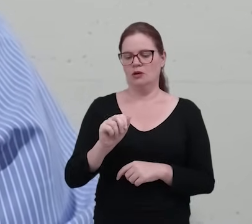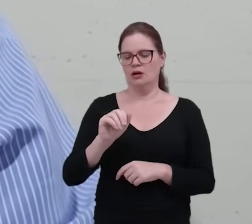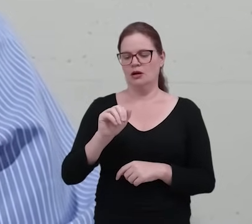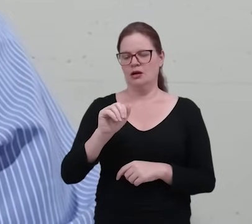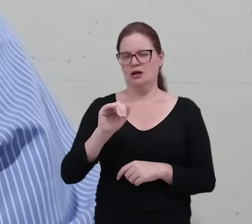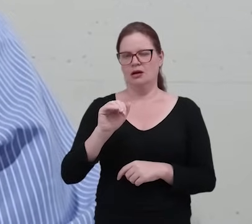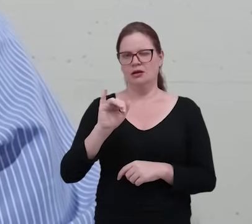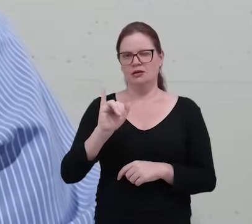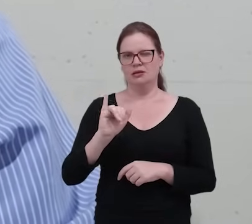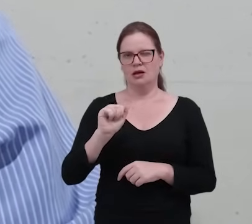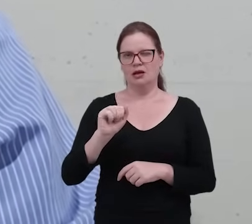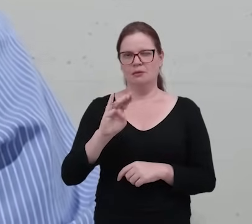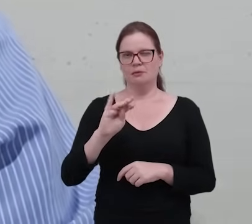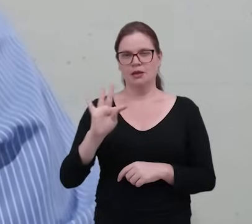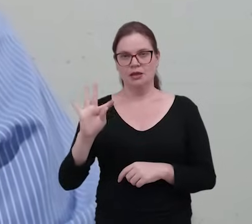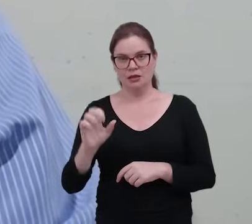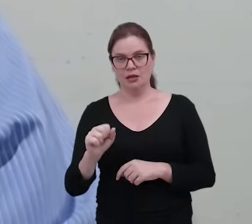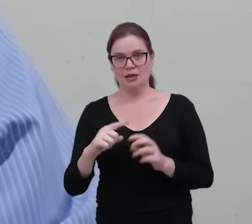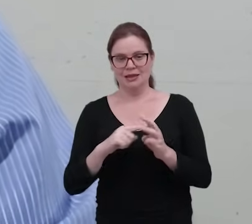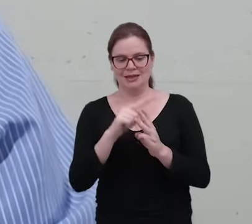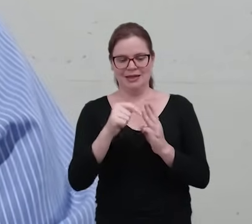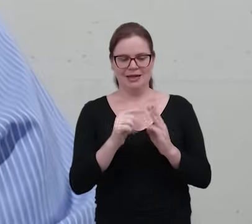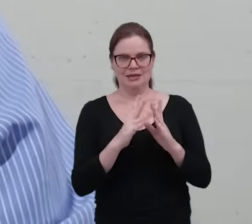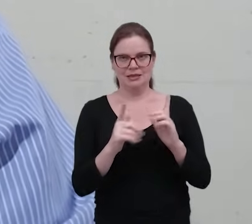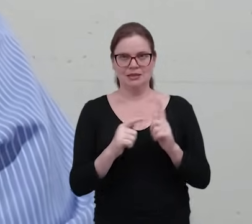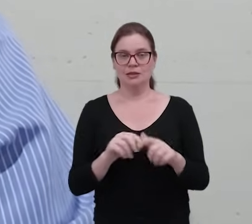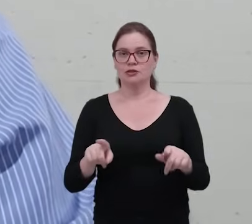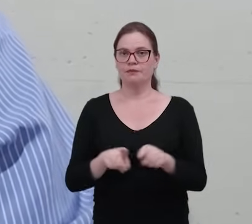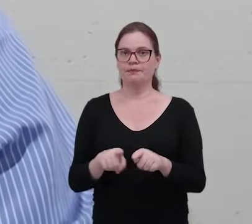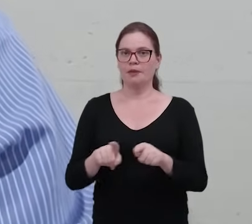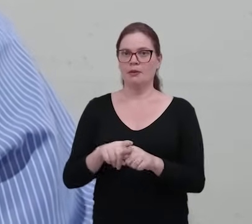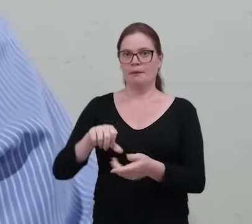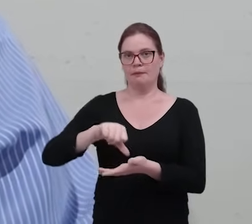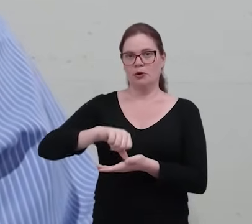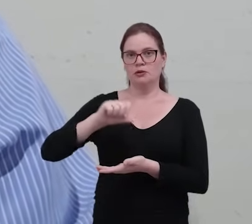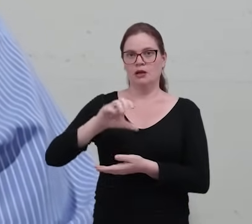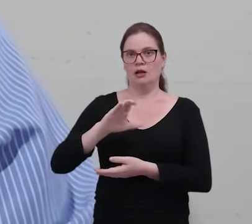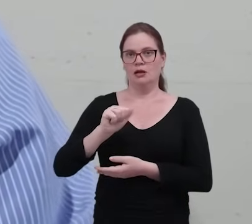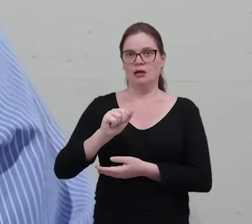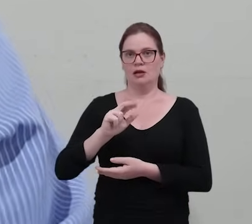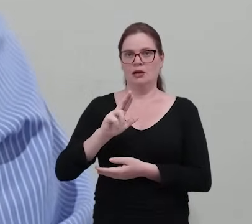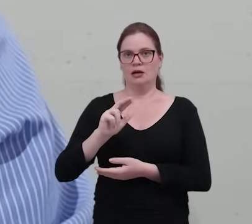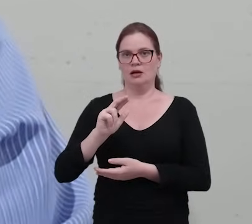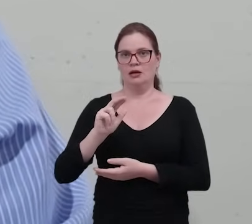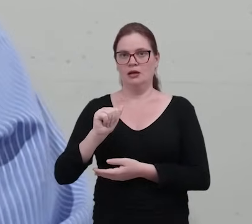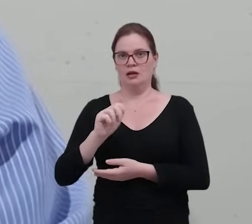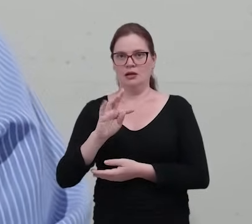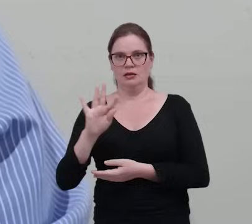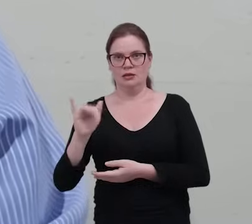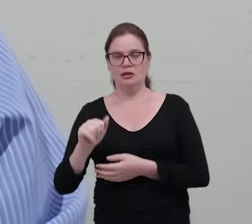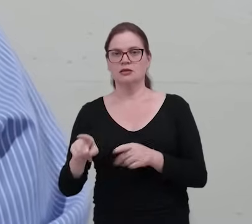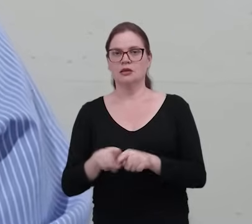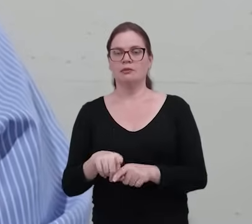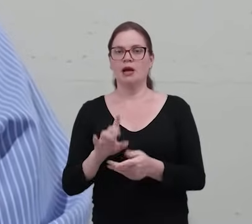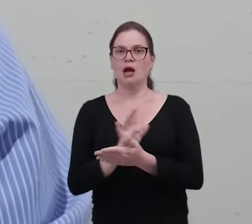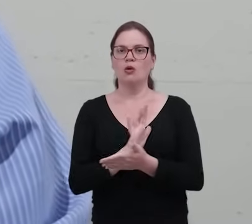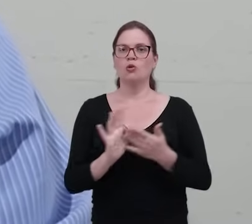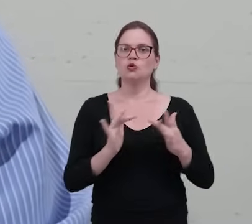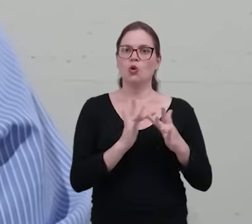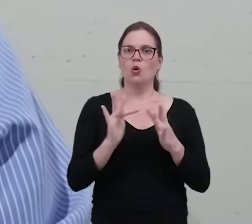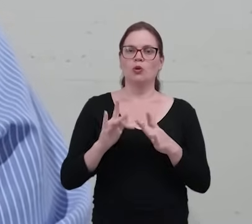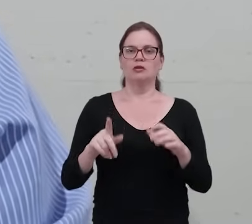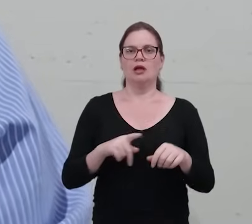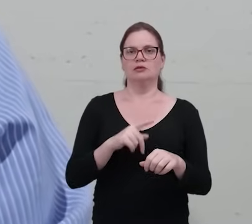consolidadas, né? Um ponto de pregação em Caracas e alguns contatos aí pelo país, né? Além dessas